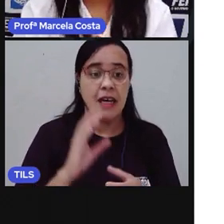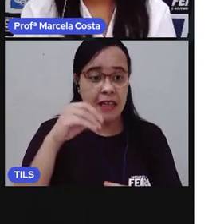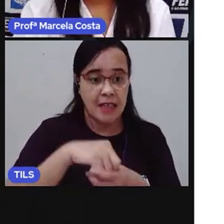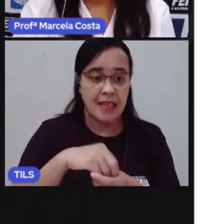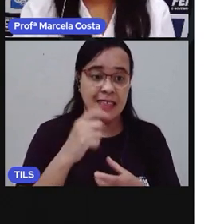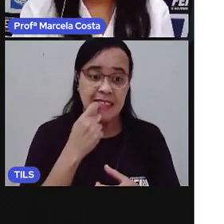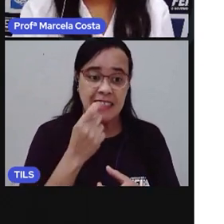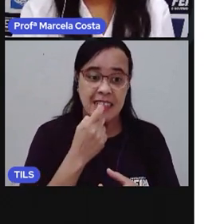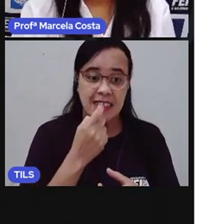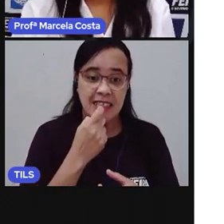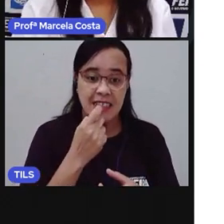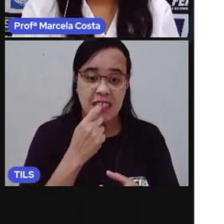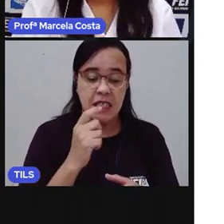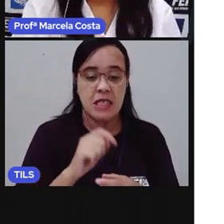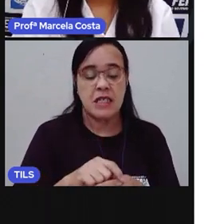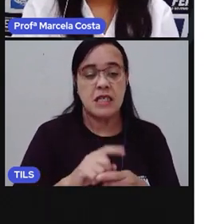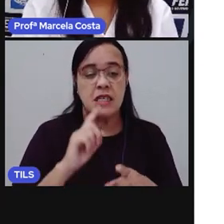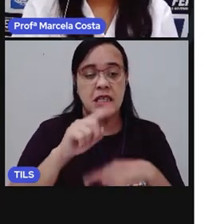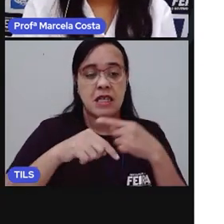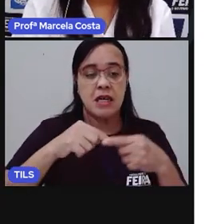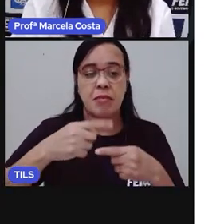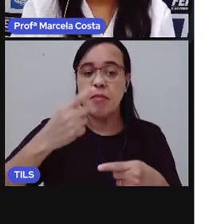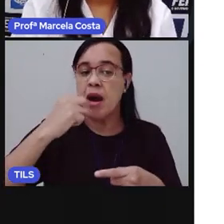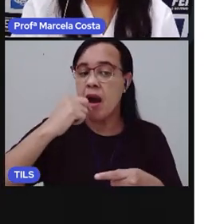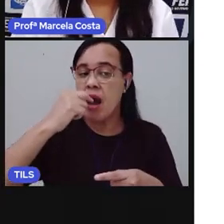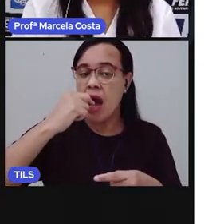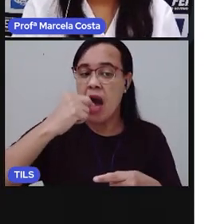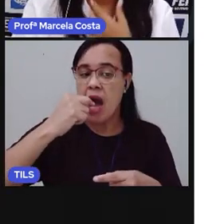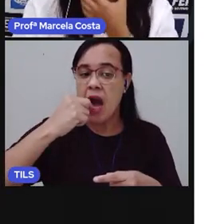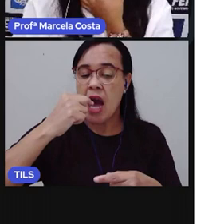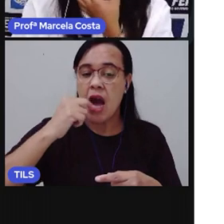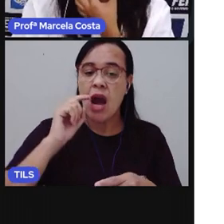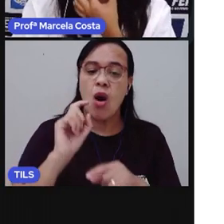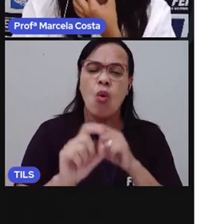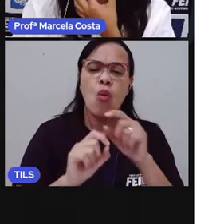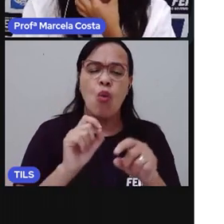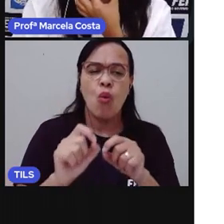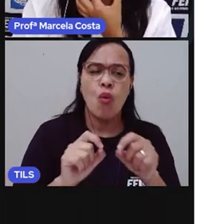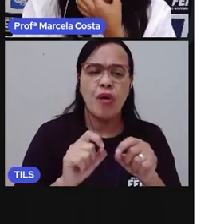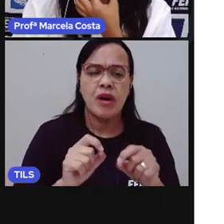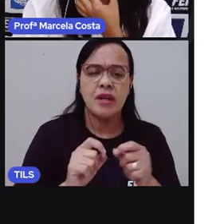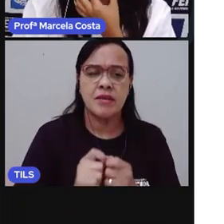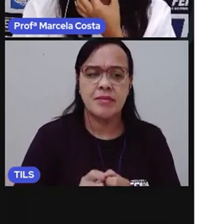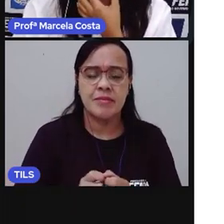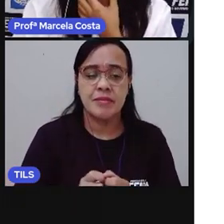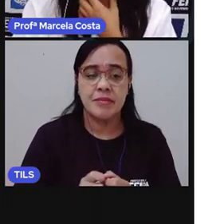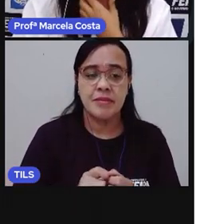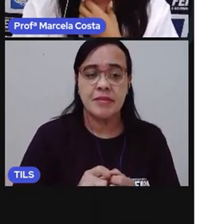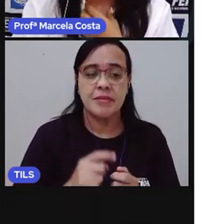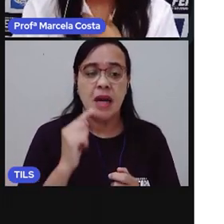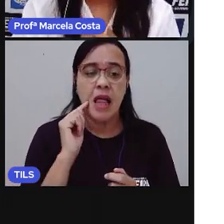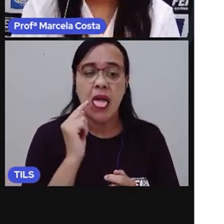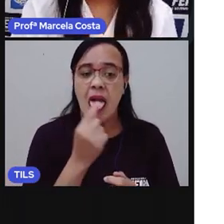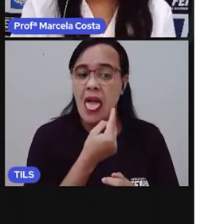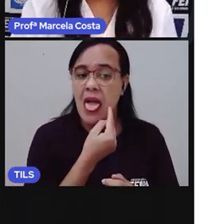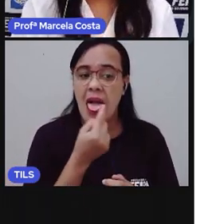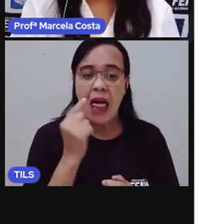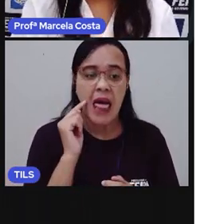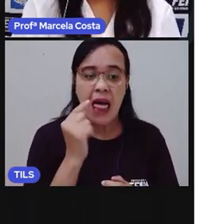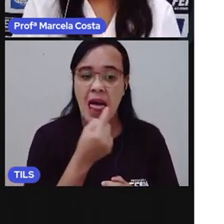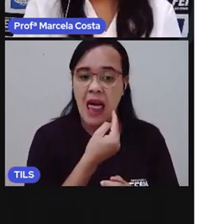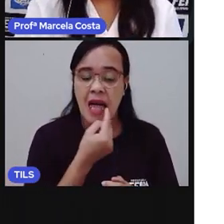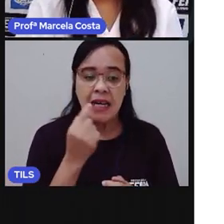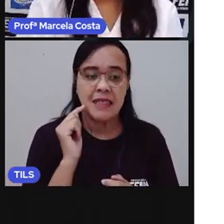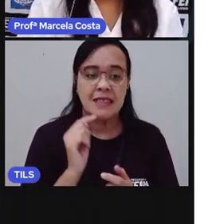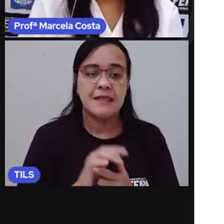na boca e essa parte inferior Onde está aqui na boca Onde está localizada a língua